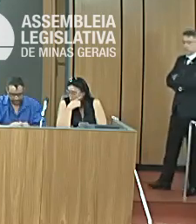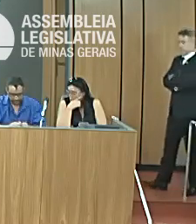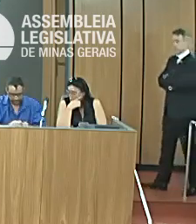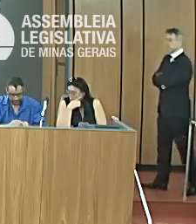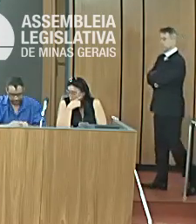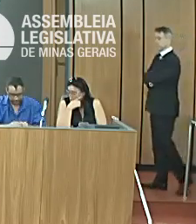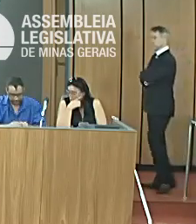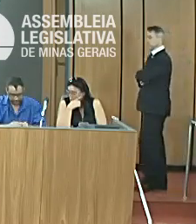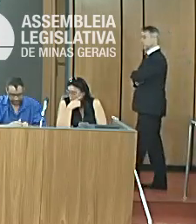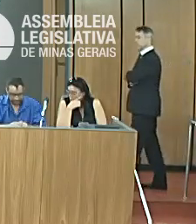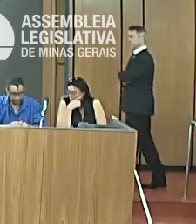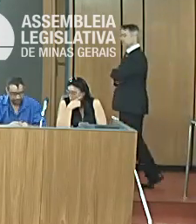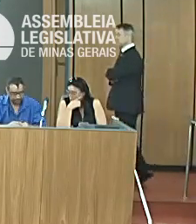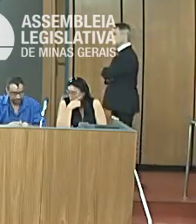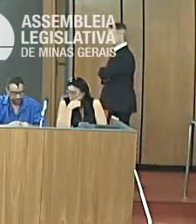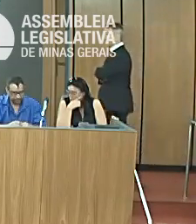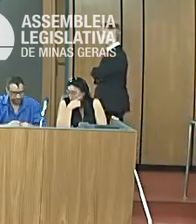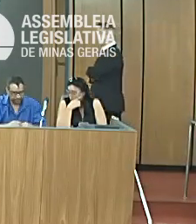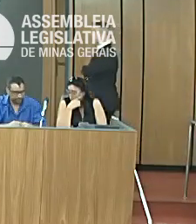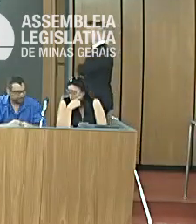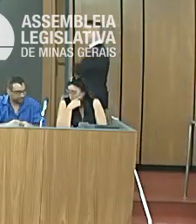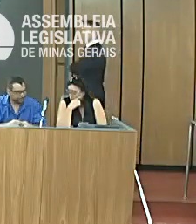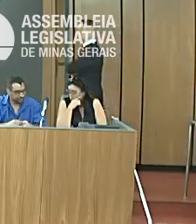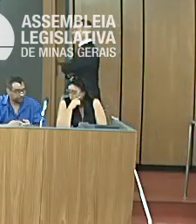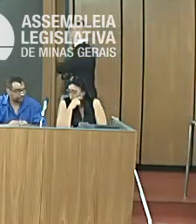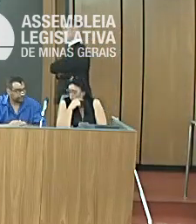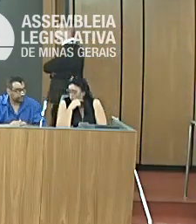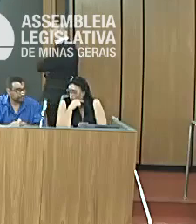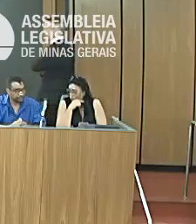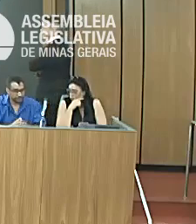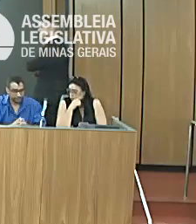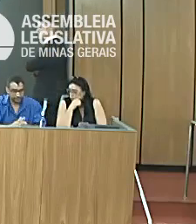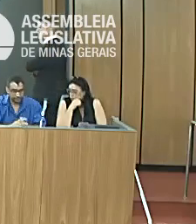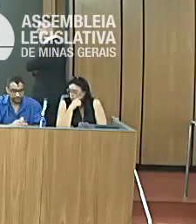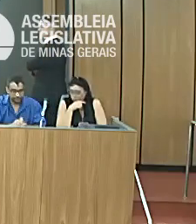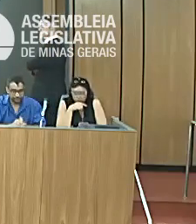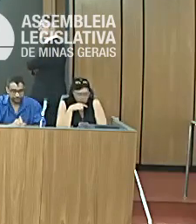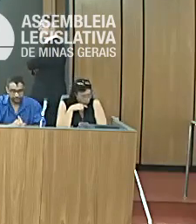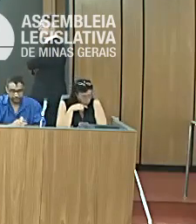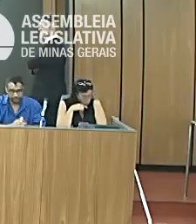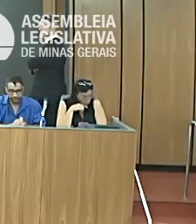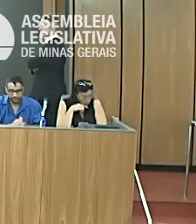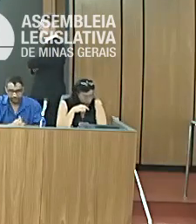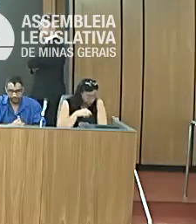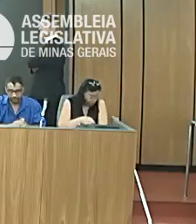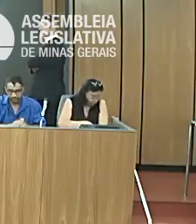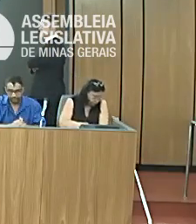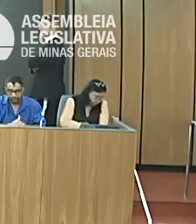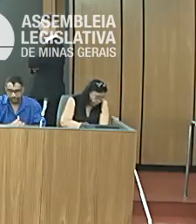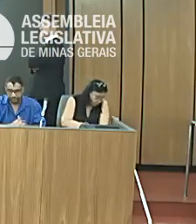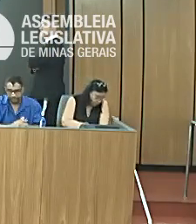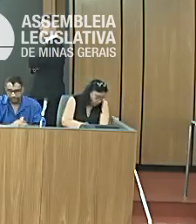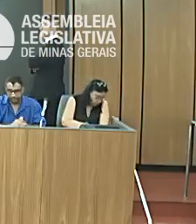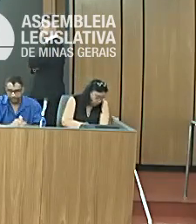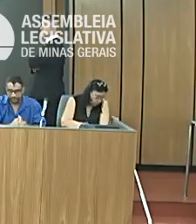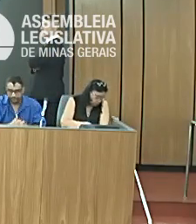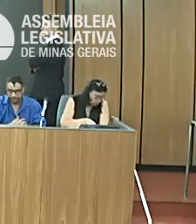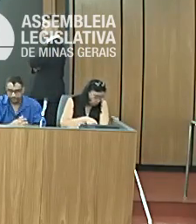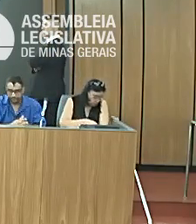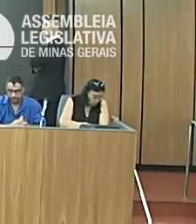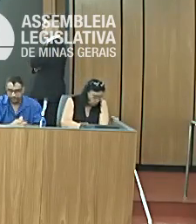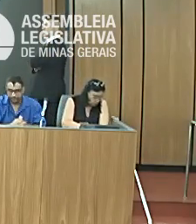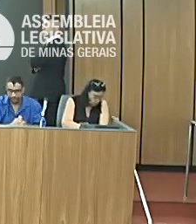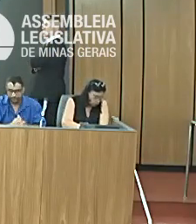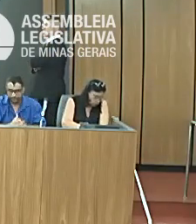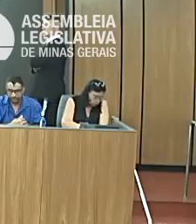parte para que houvesse essa audiência pública e eu agradeço muito de emissor a sua dedicação à sua luta que